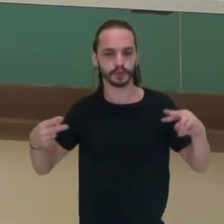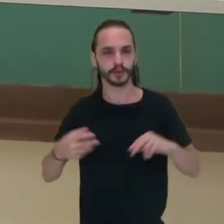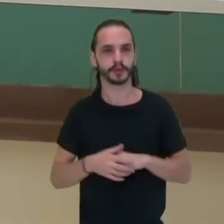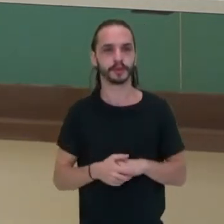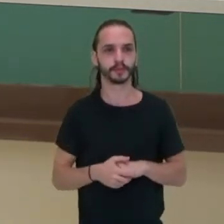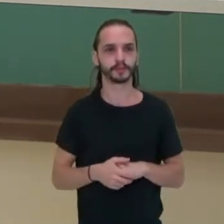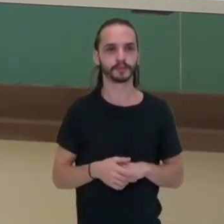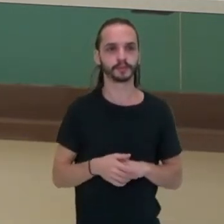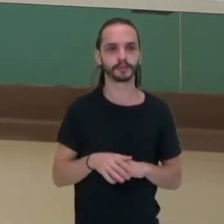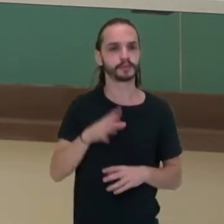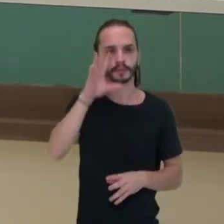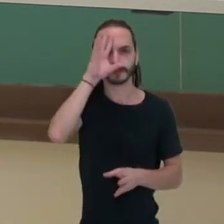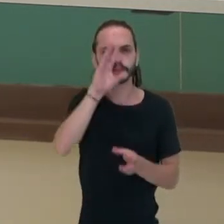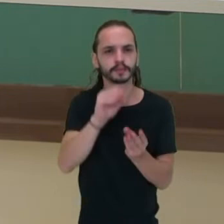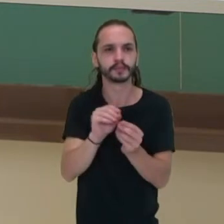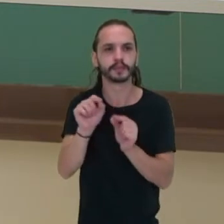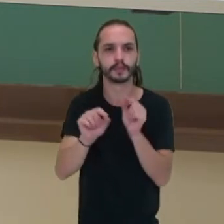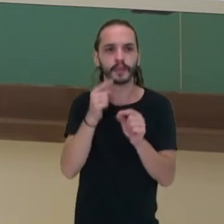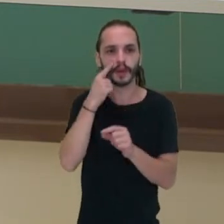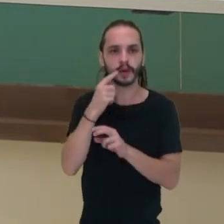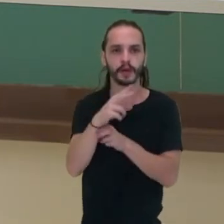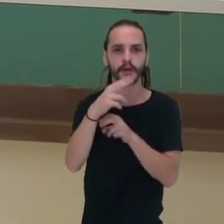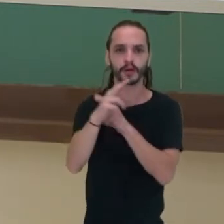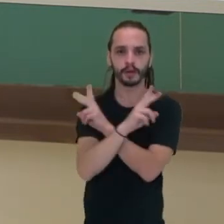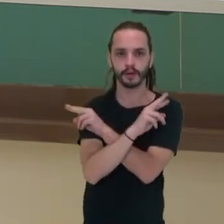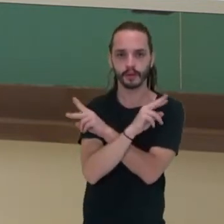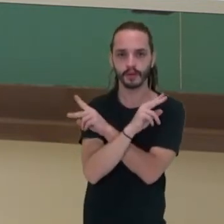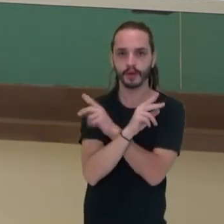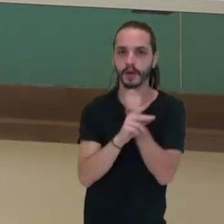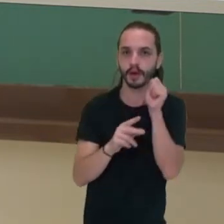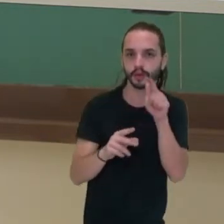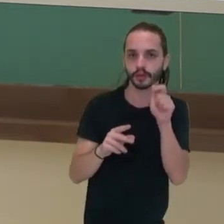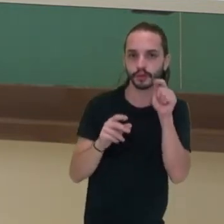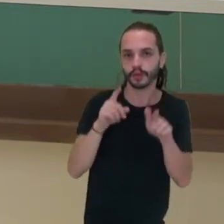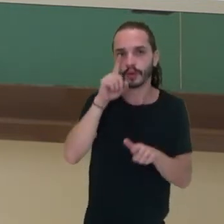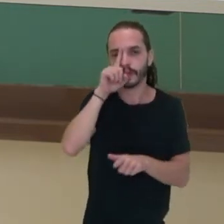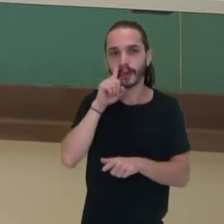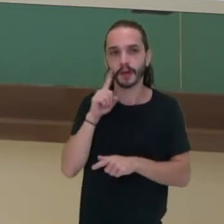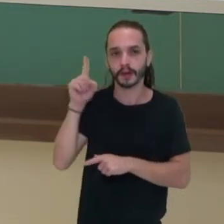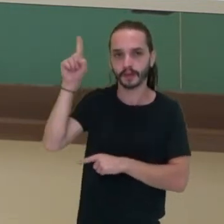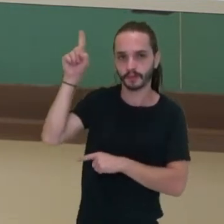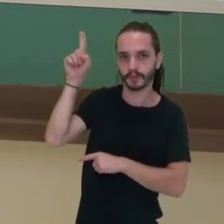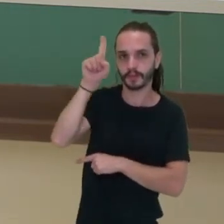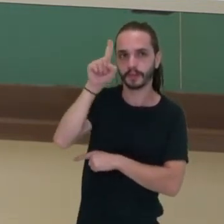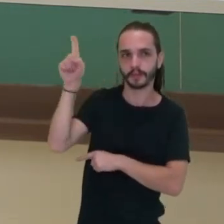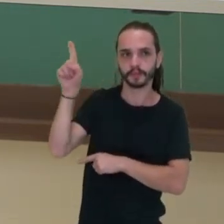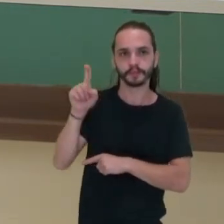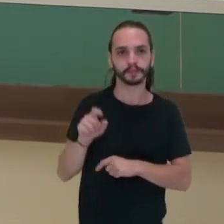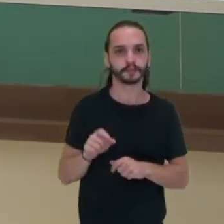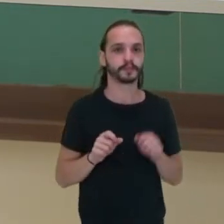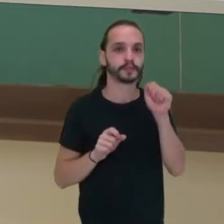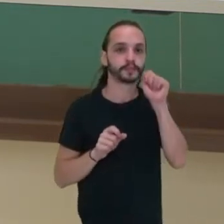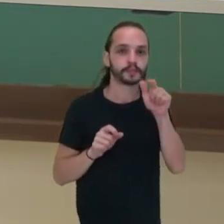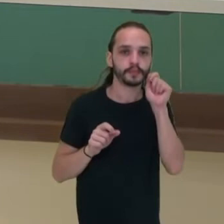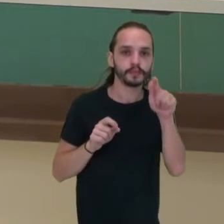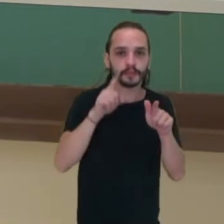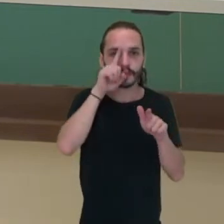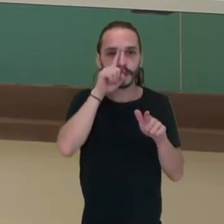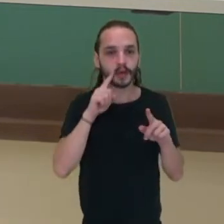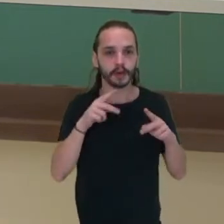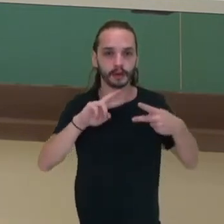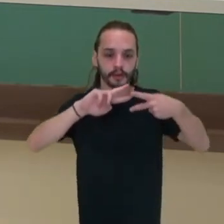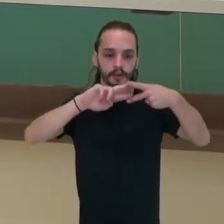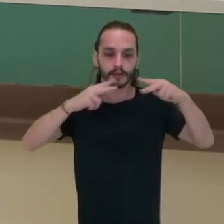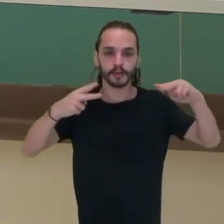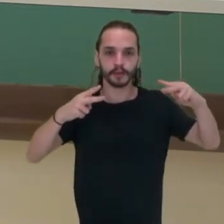Né? Veja aqui, ó, os cromossomos, o azulzinho e o amarelinho. Tá? O azulzinho e o amarelinho trançam, vamos